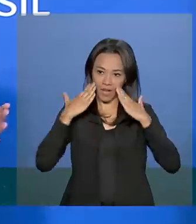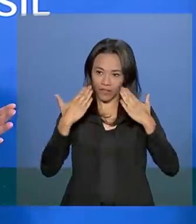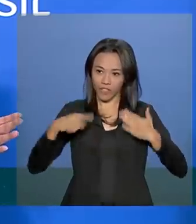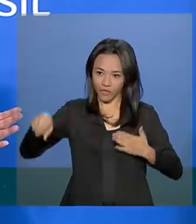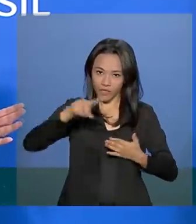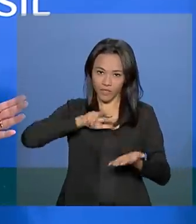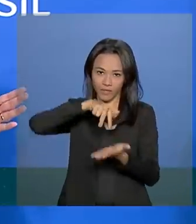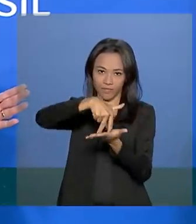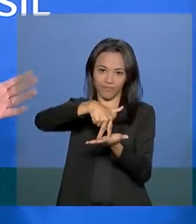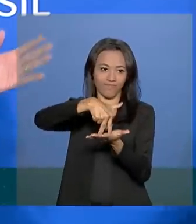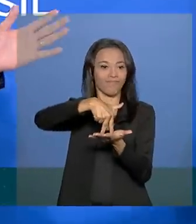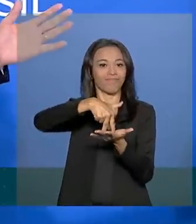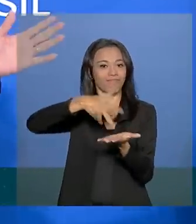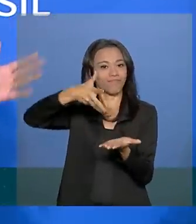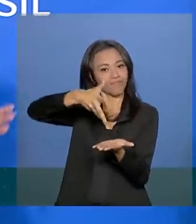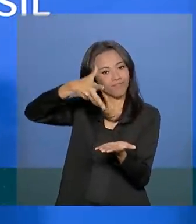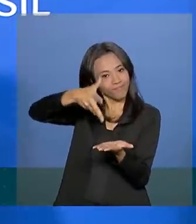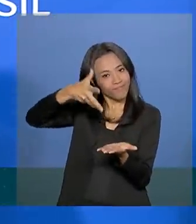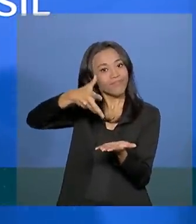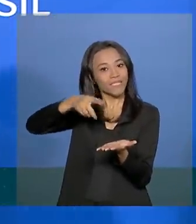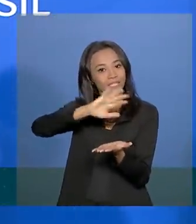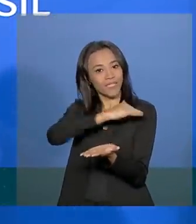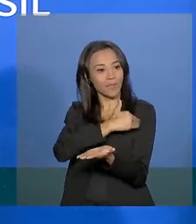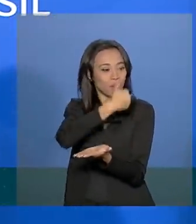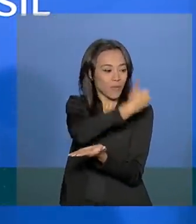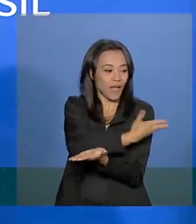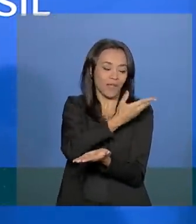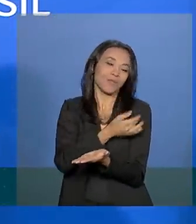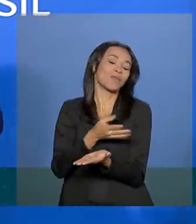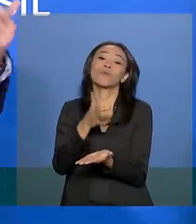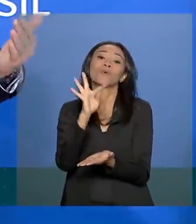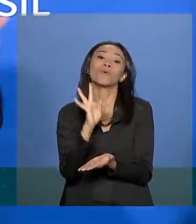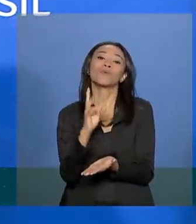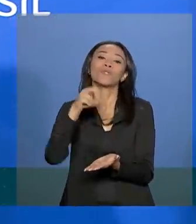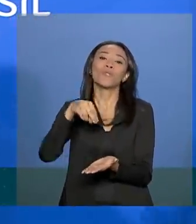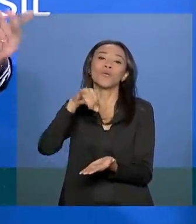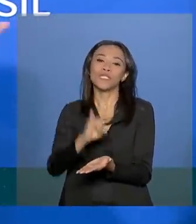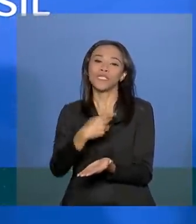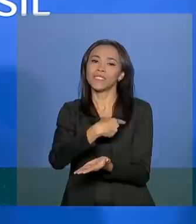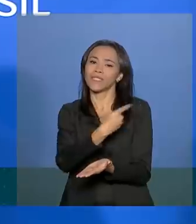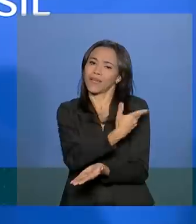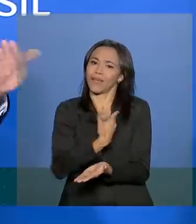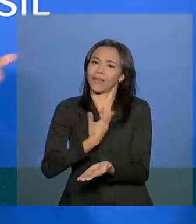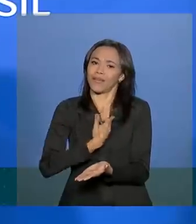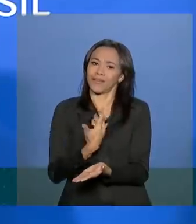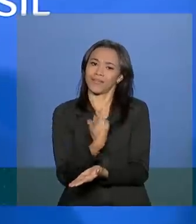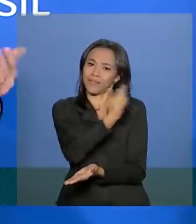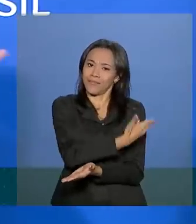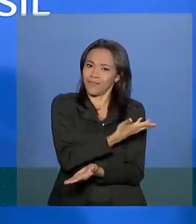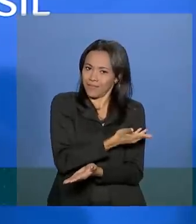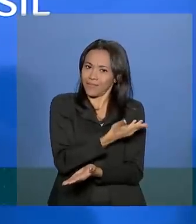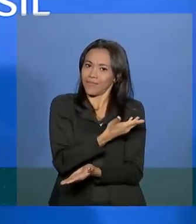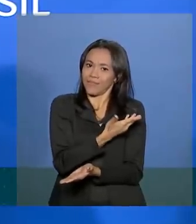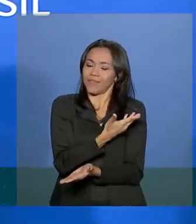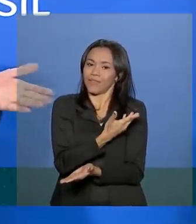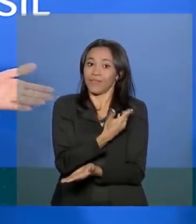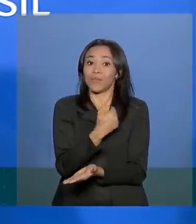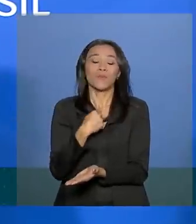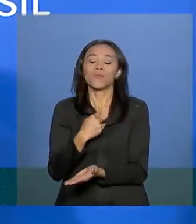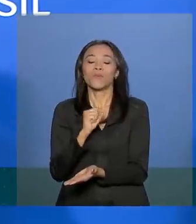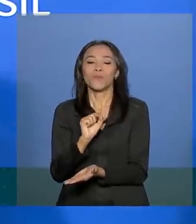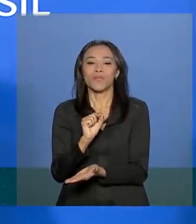e também do lado toninho pinheiro meu colega de meu colega que o vizinho